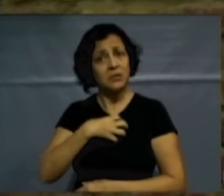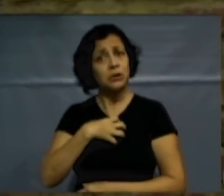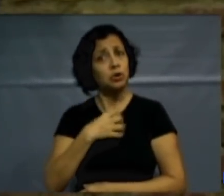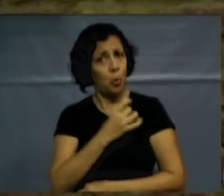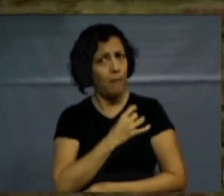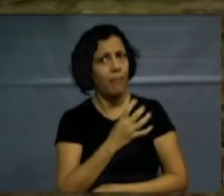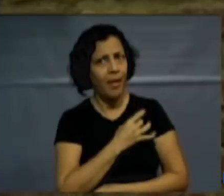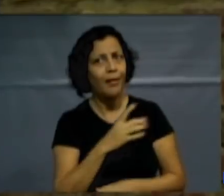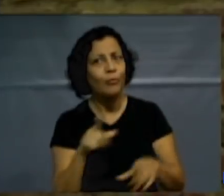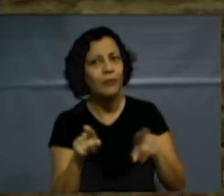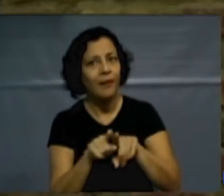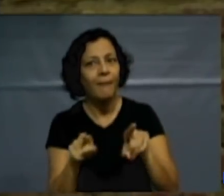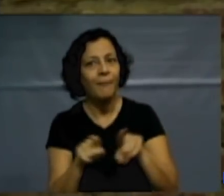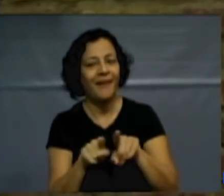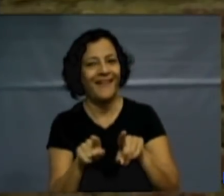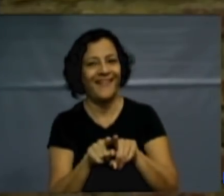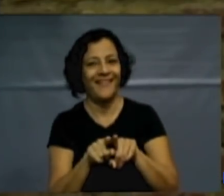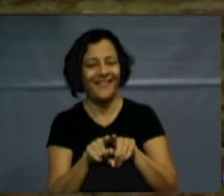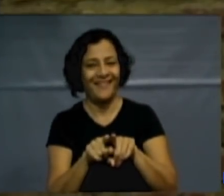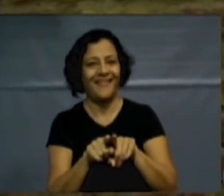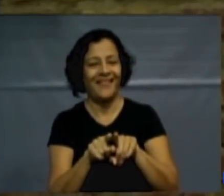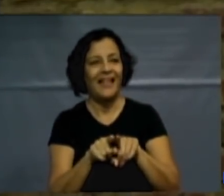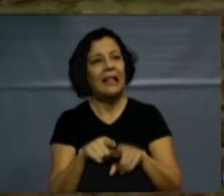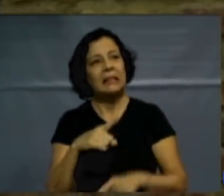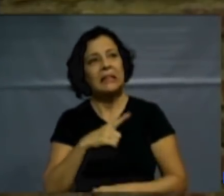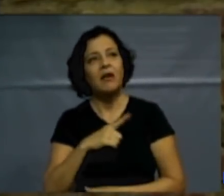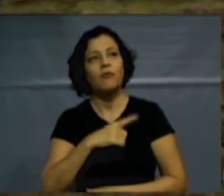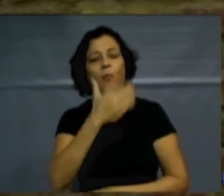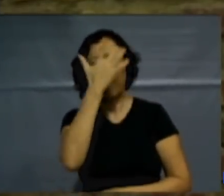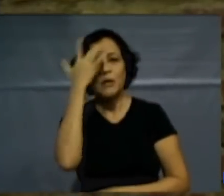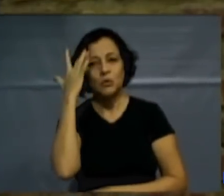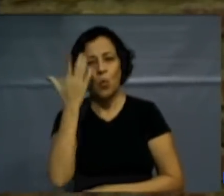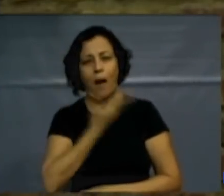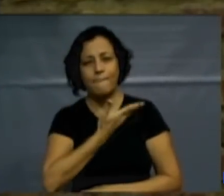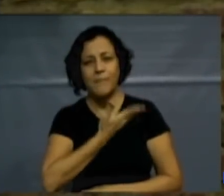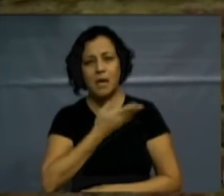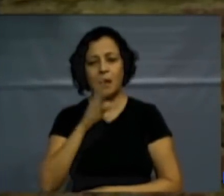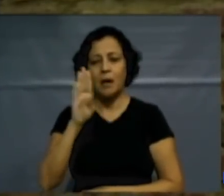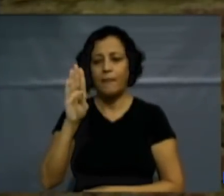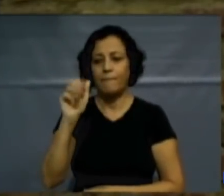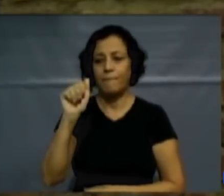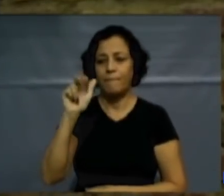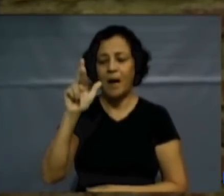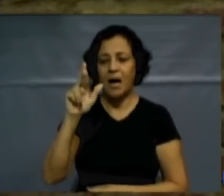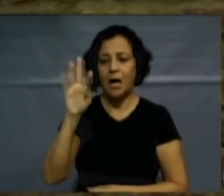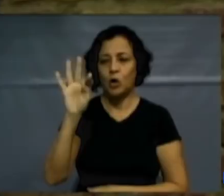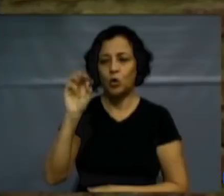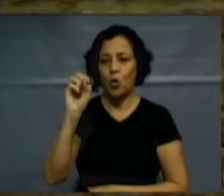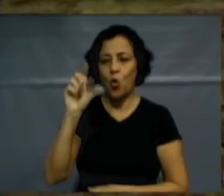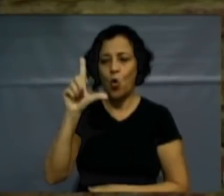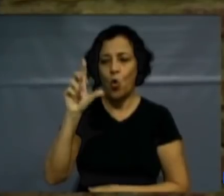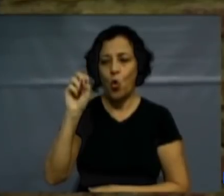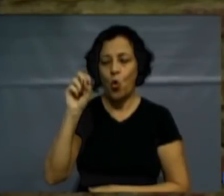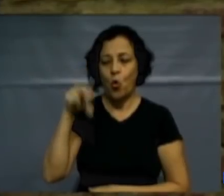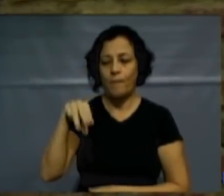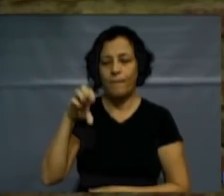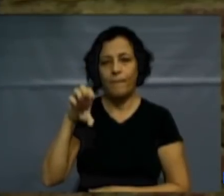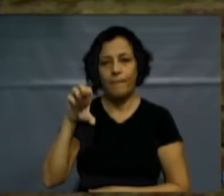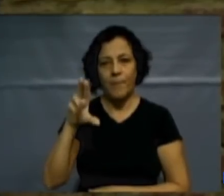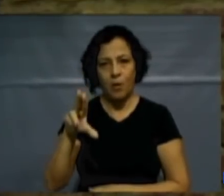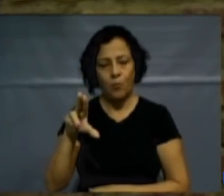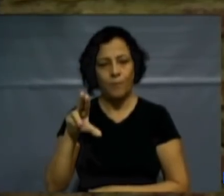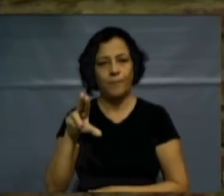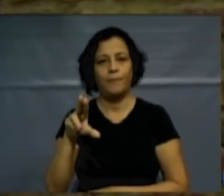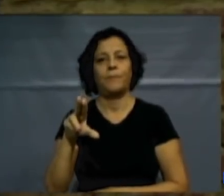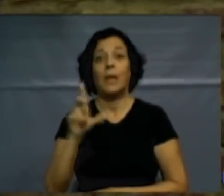Ora, um grande amigo de Paulo, que era Bartolomeu, Eles peregrinaram, né? Muito tempo. Perdão,